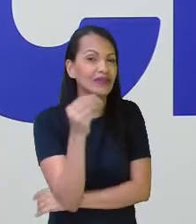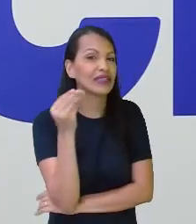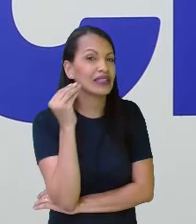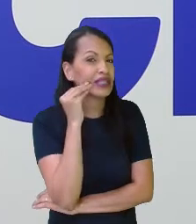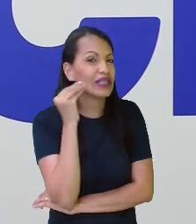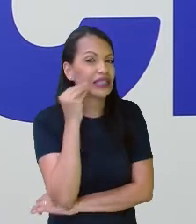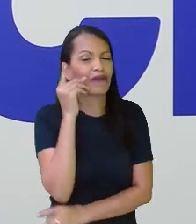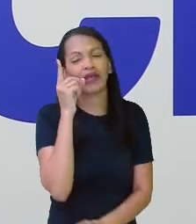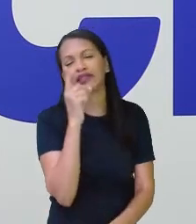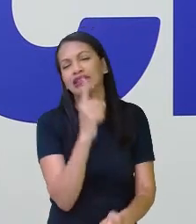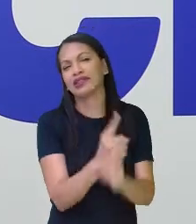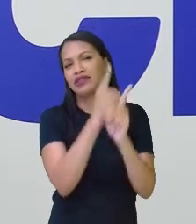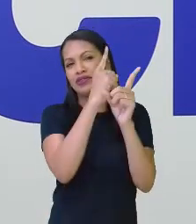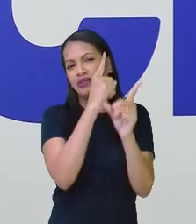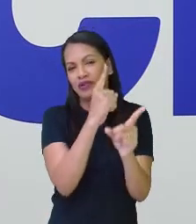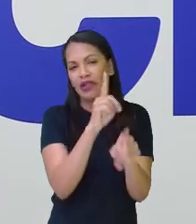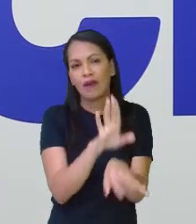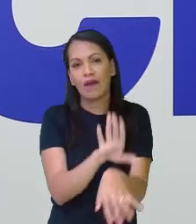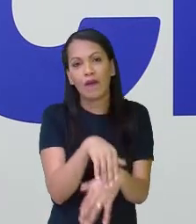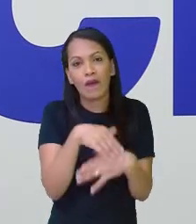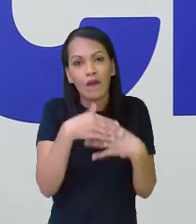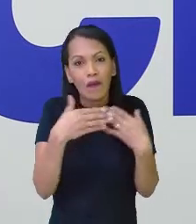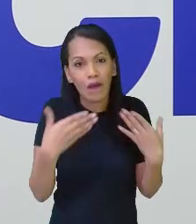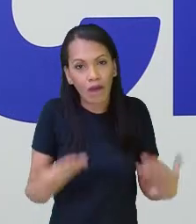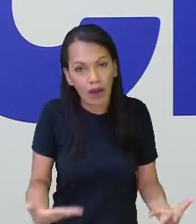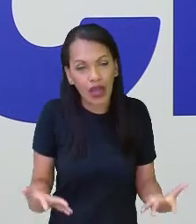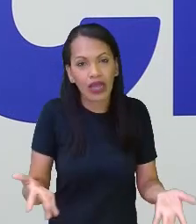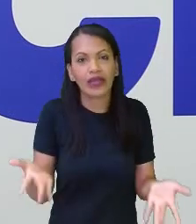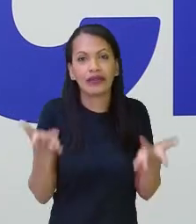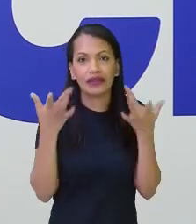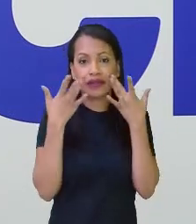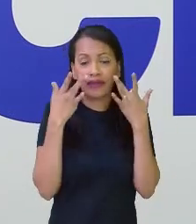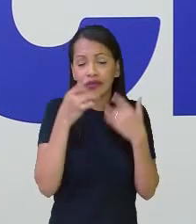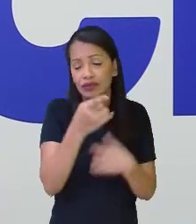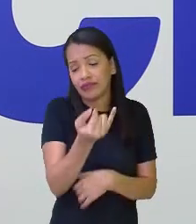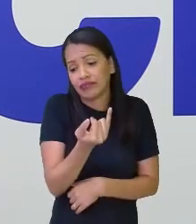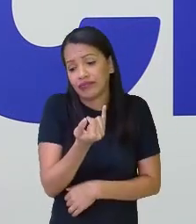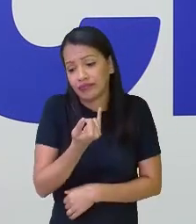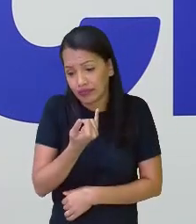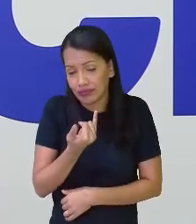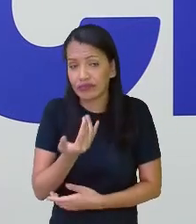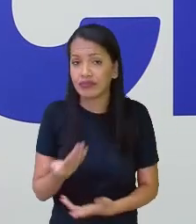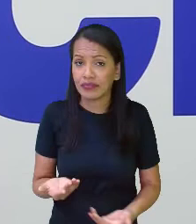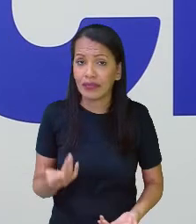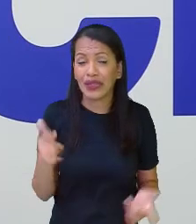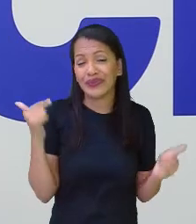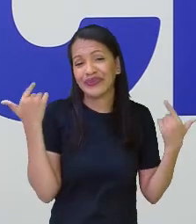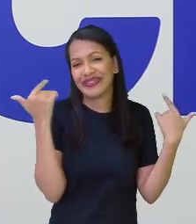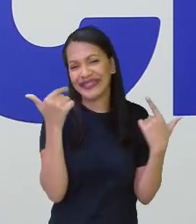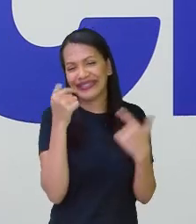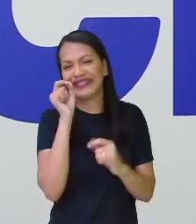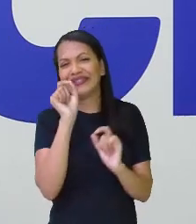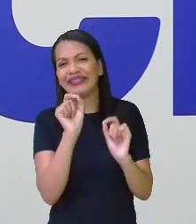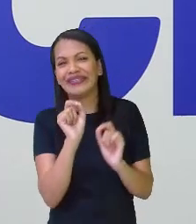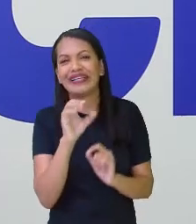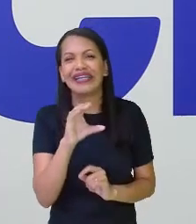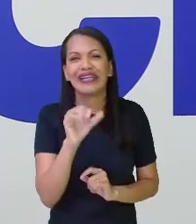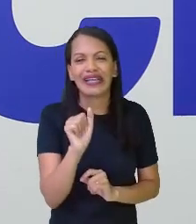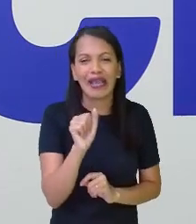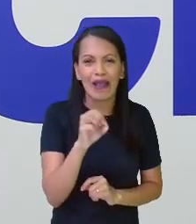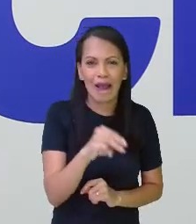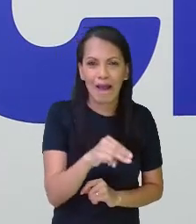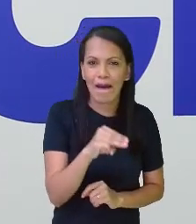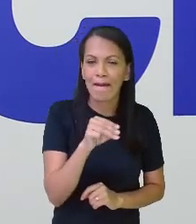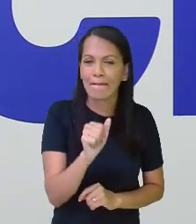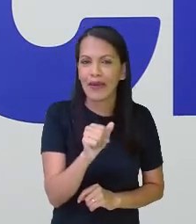tentando descobrir qual é a parte do teatro que você não falou. E aí ela falou, foi engraçado aqui, ela disse que era o camarim,